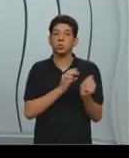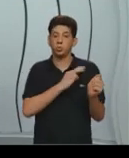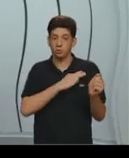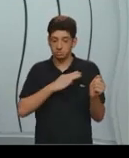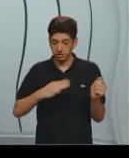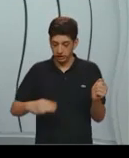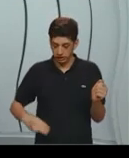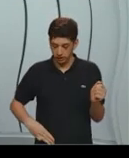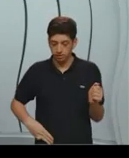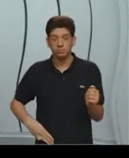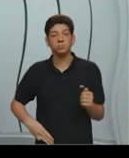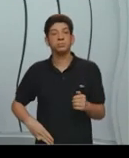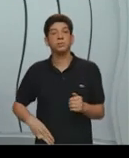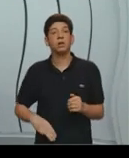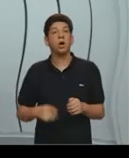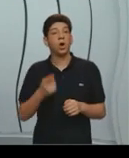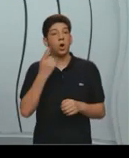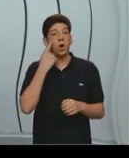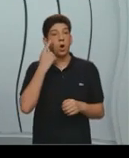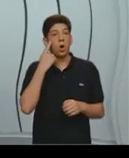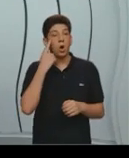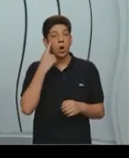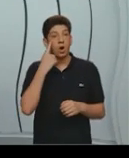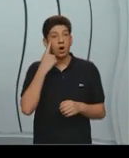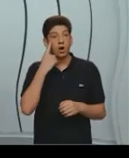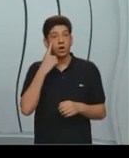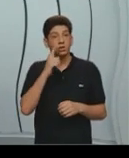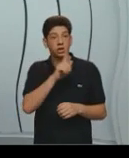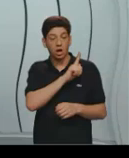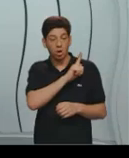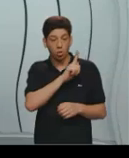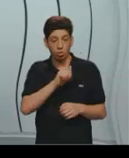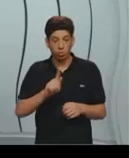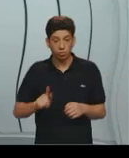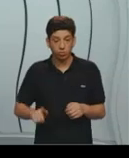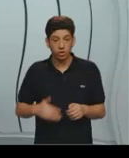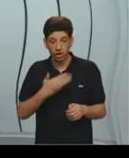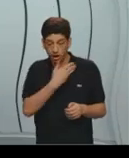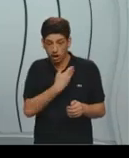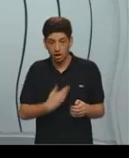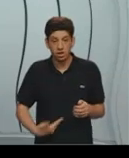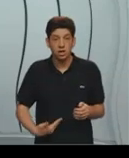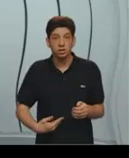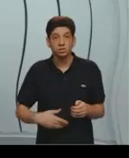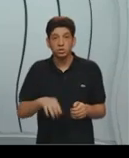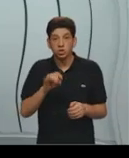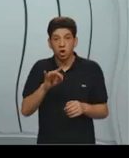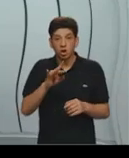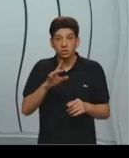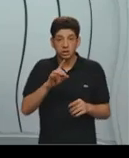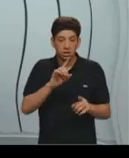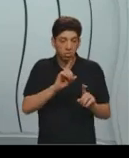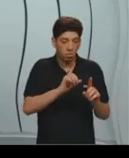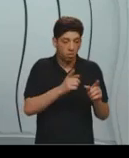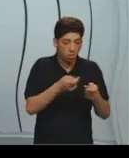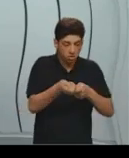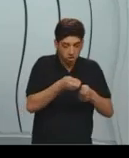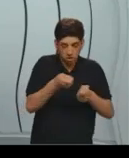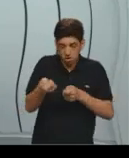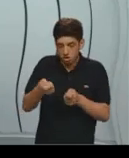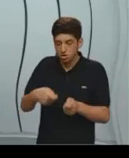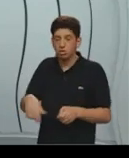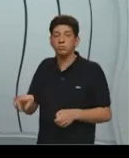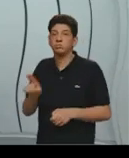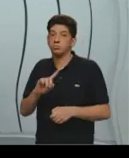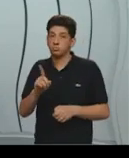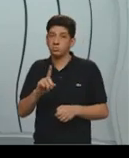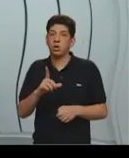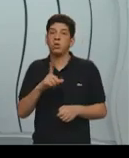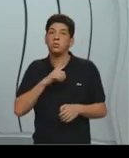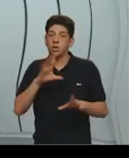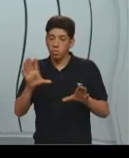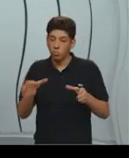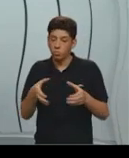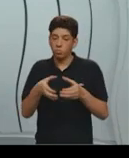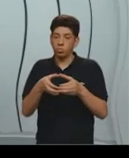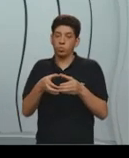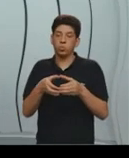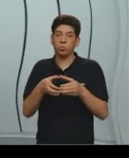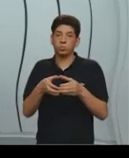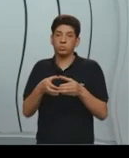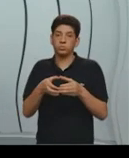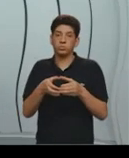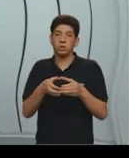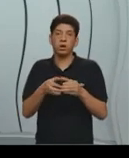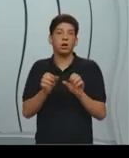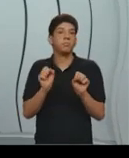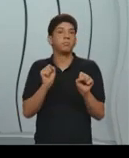isso, ninguém governa sozinho, né. A equipe que trabalha com o presidente é importantíssima nesse processo, e assim, é humanamente impossível a